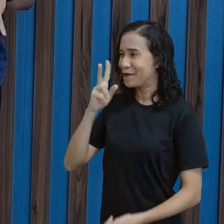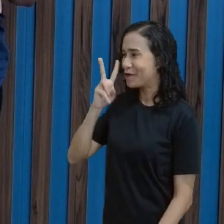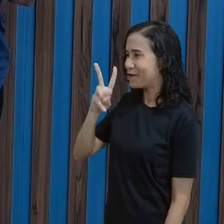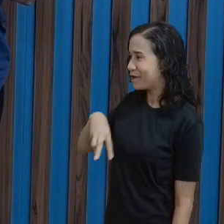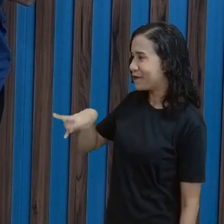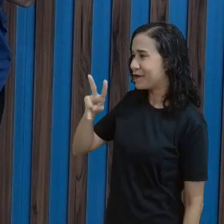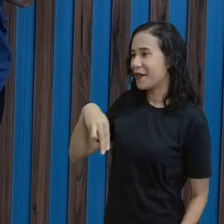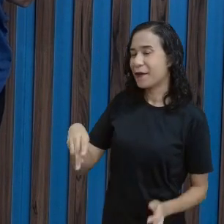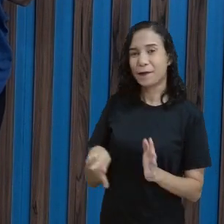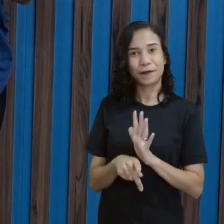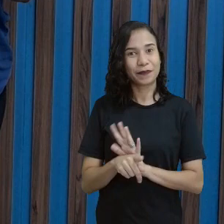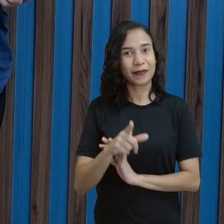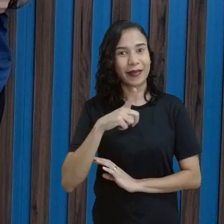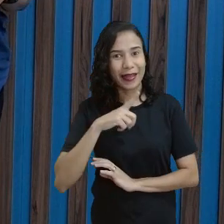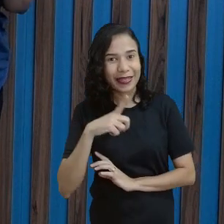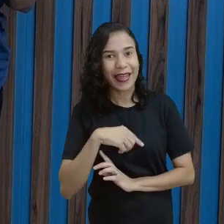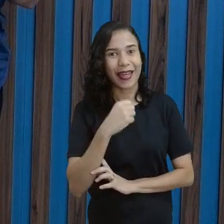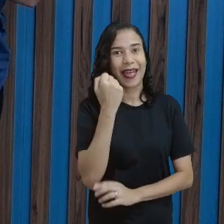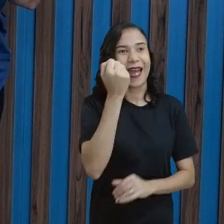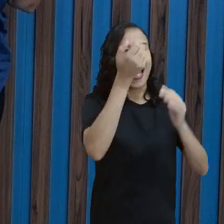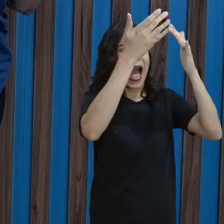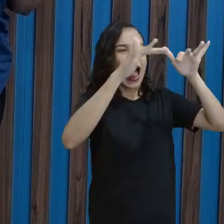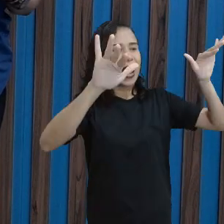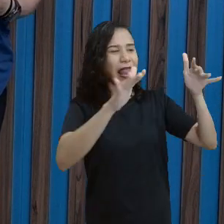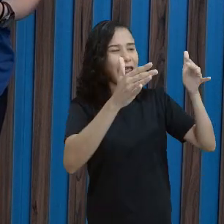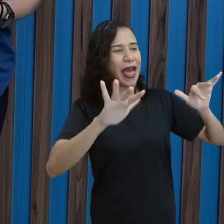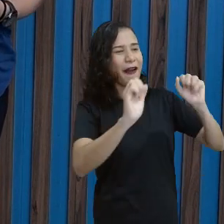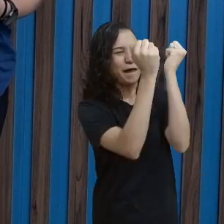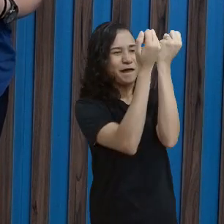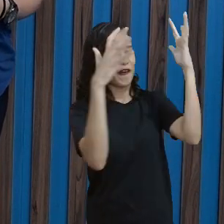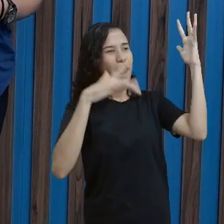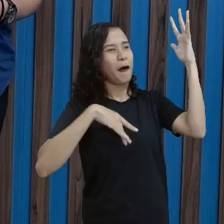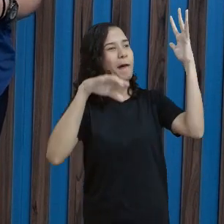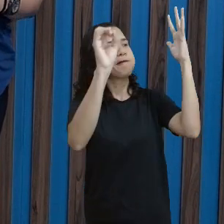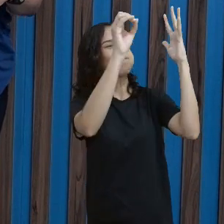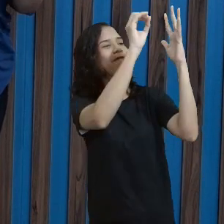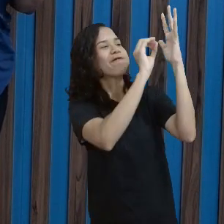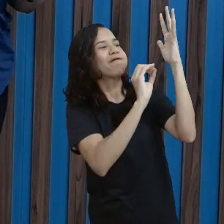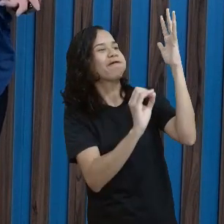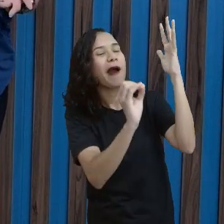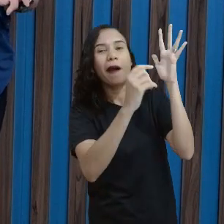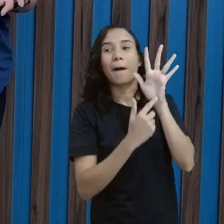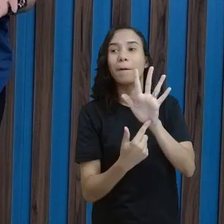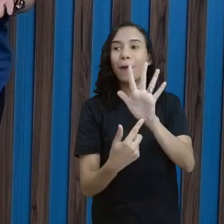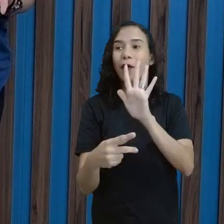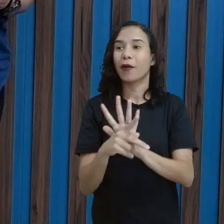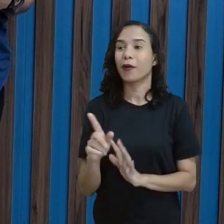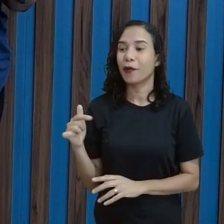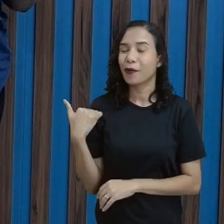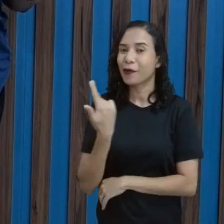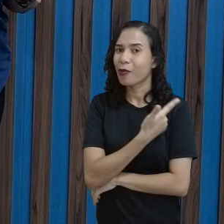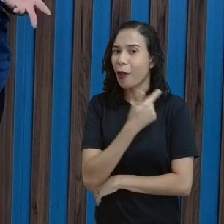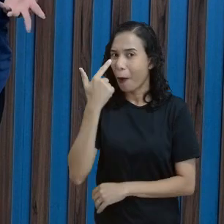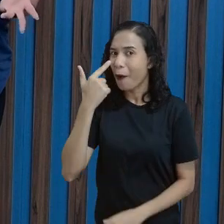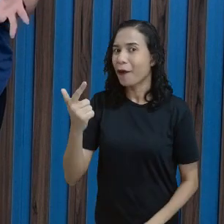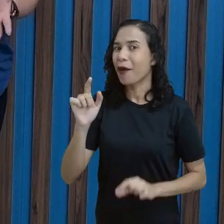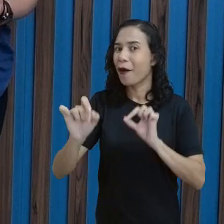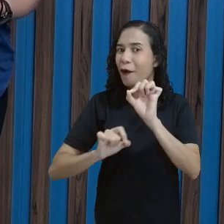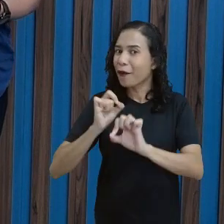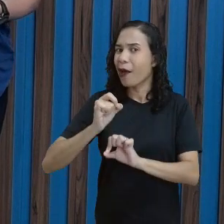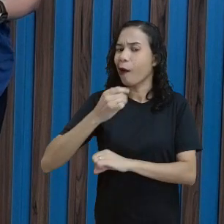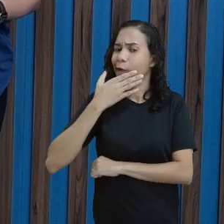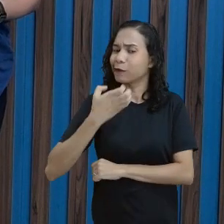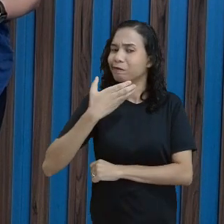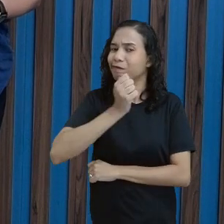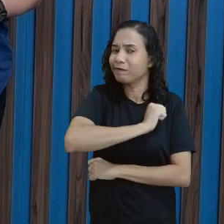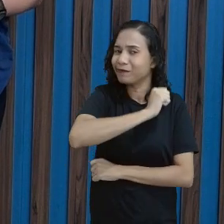né? Com uma arvorezinha toda enfeitada, já mostrando pra gente aqui, né, o Natal, né,